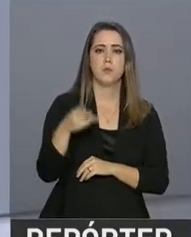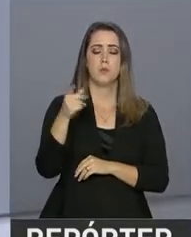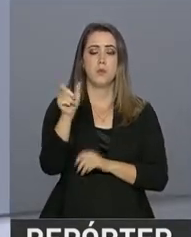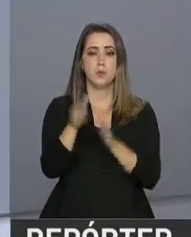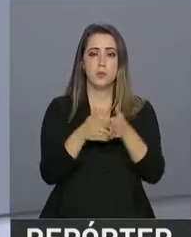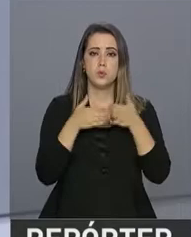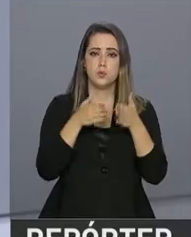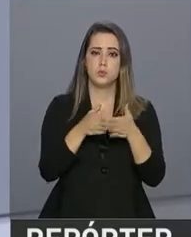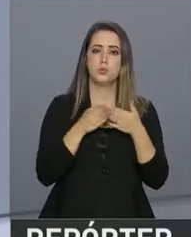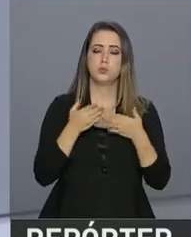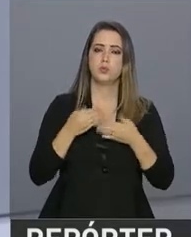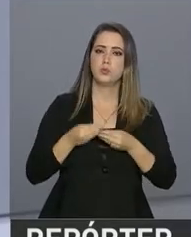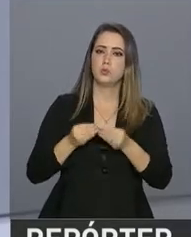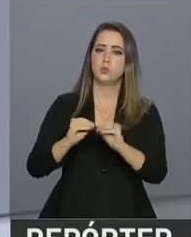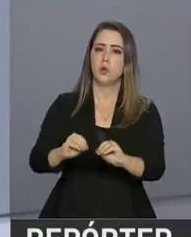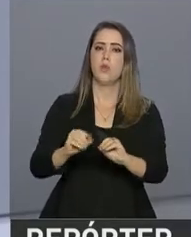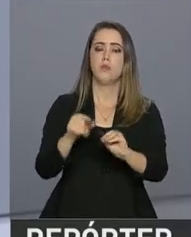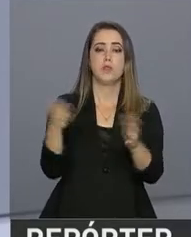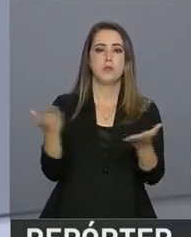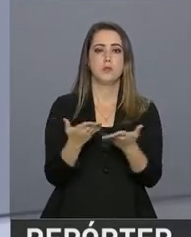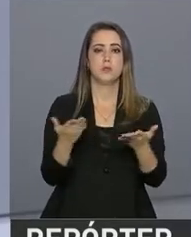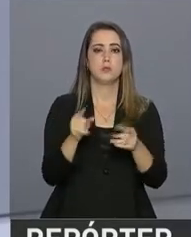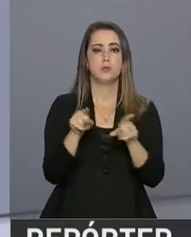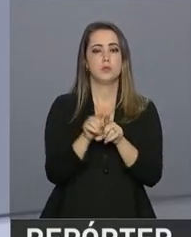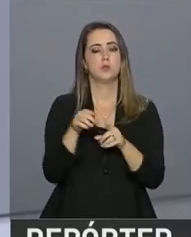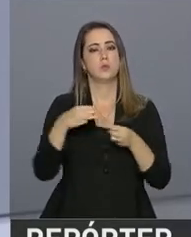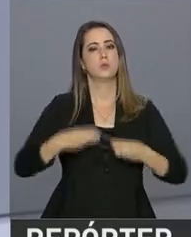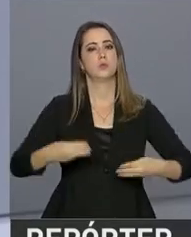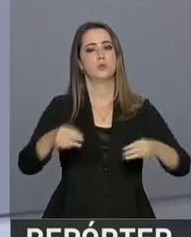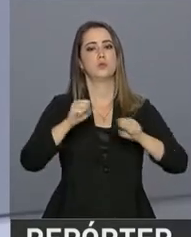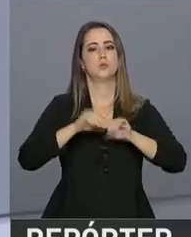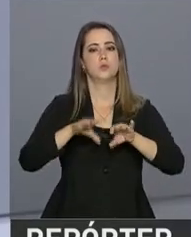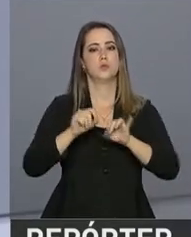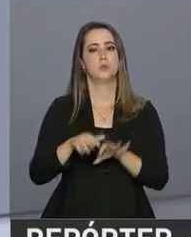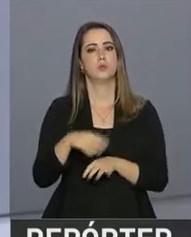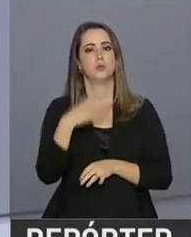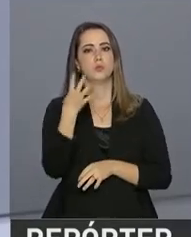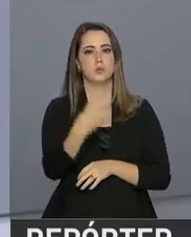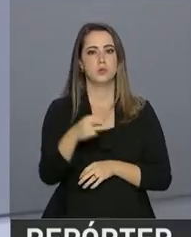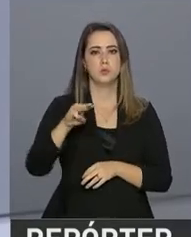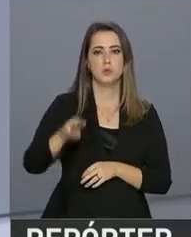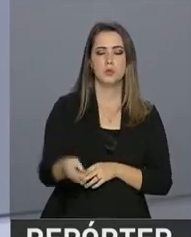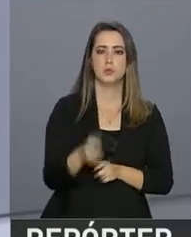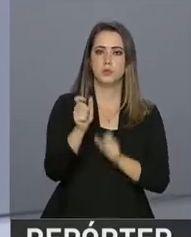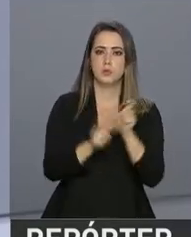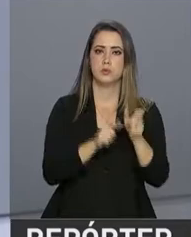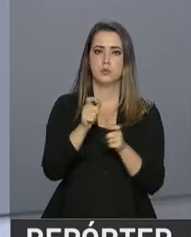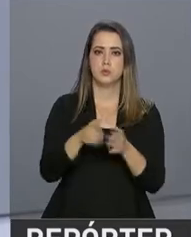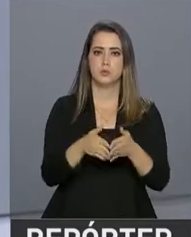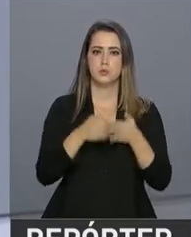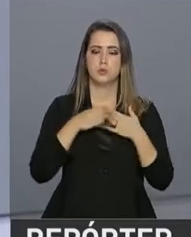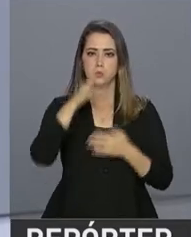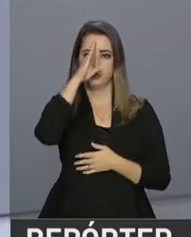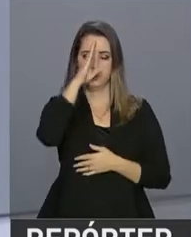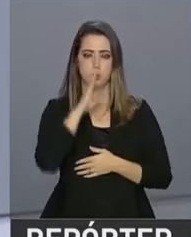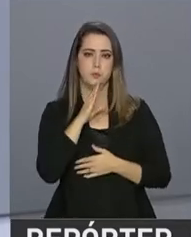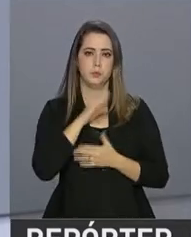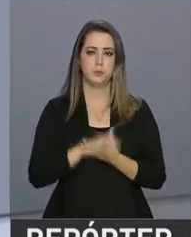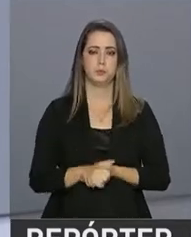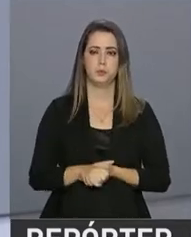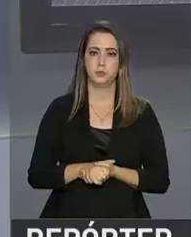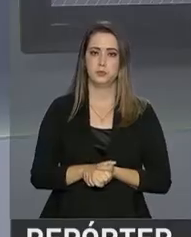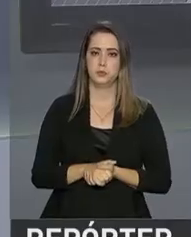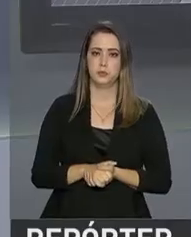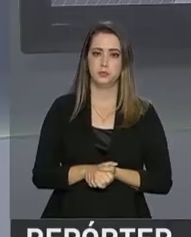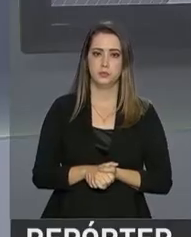requerimentos para o enviado até hoje o mec espera que cerca de 4 milhões de pessoas peçam a taxa